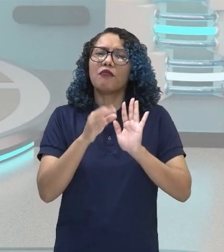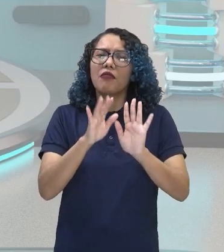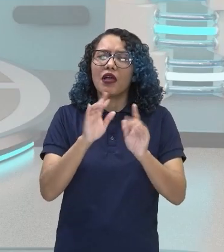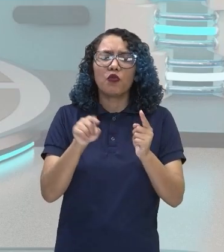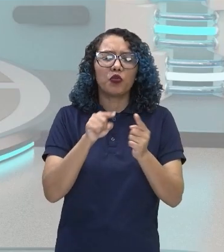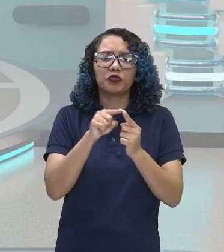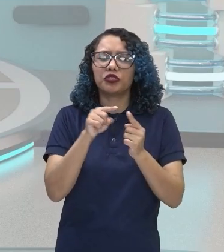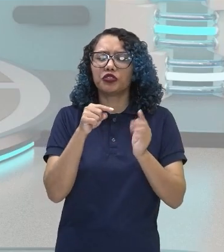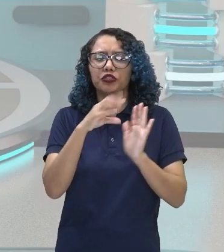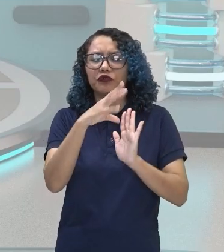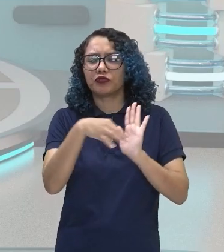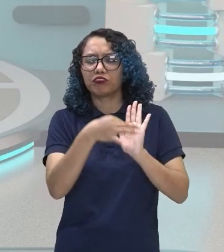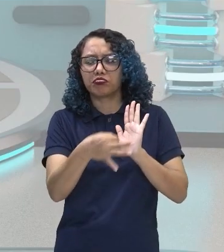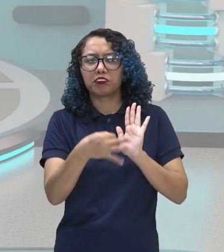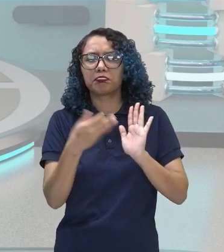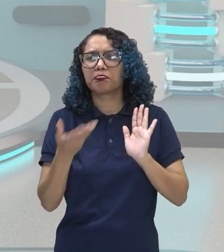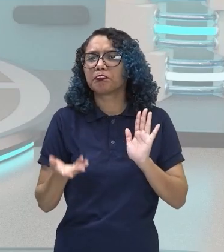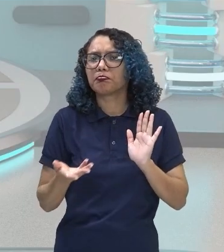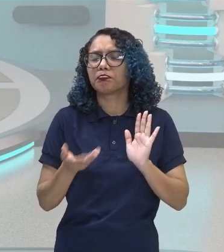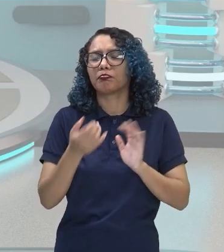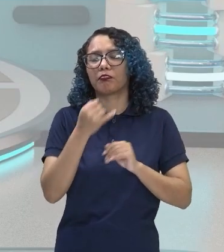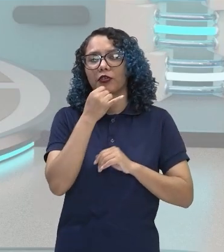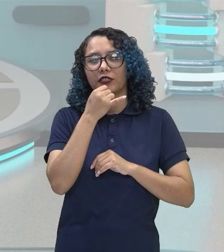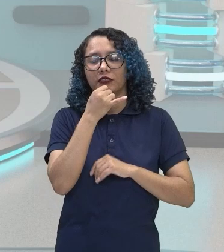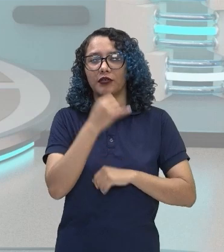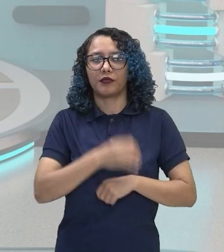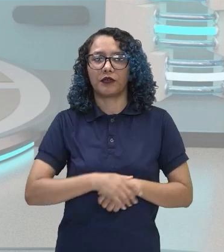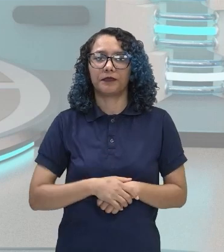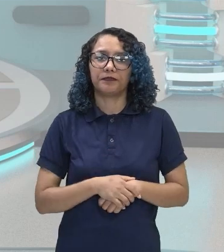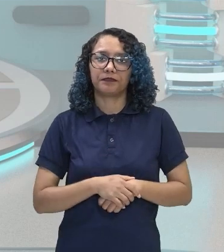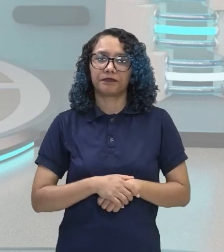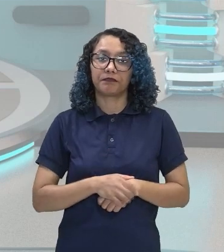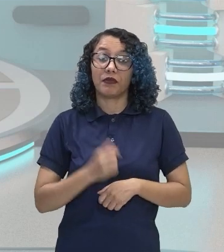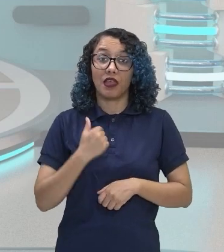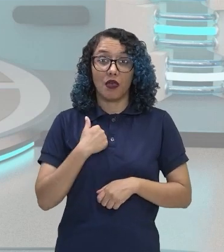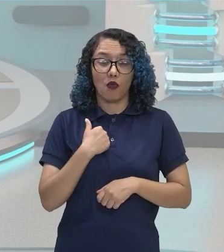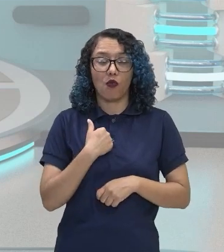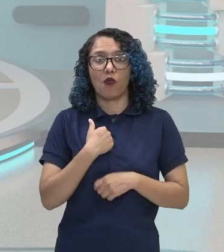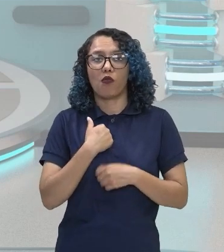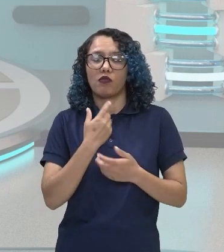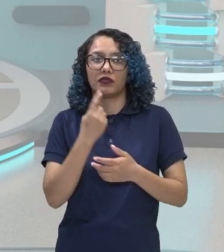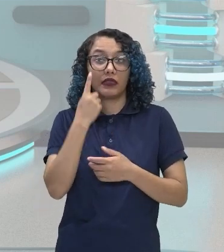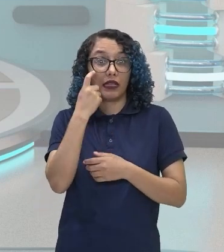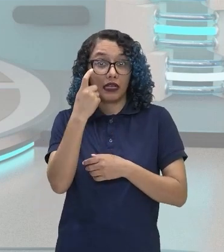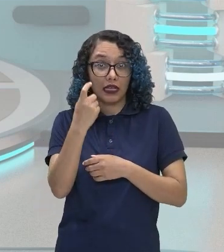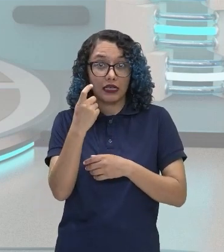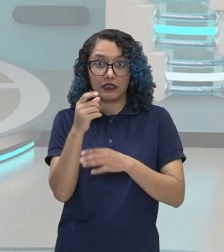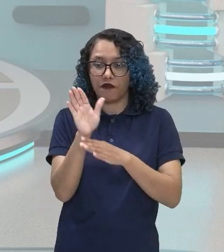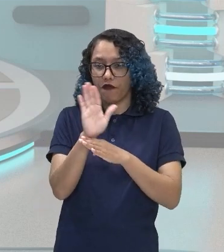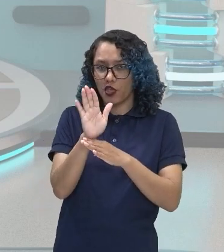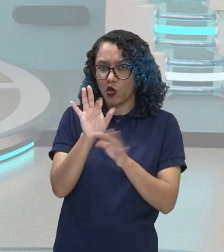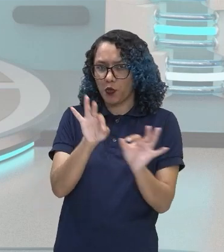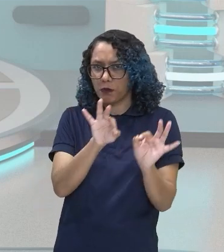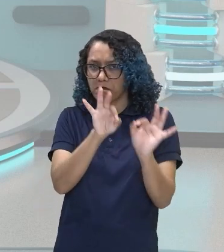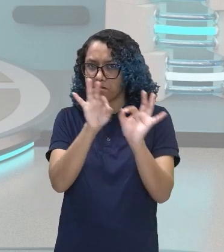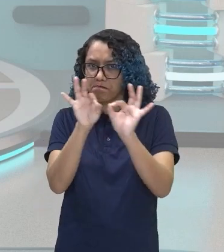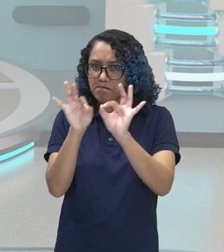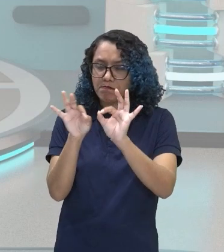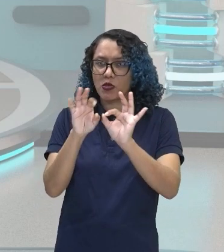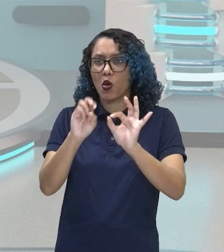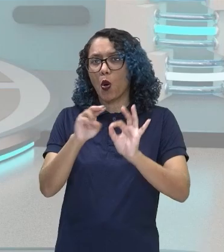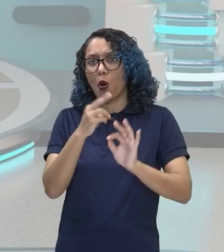nos serve quando, por exemplo, eu posso ter interesse em assistir a um filme, ou a